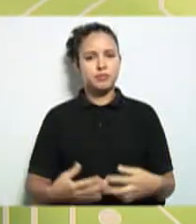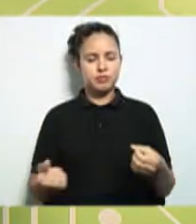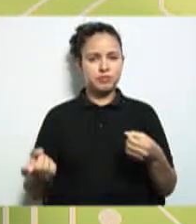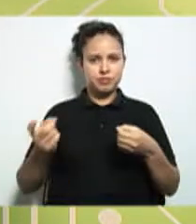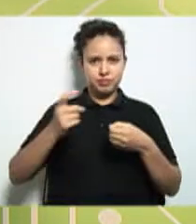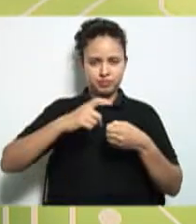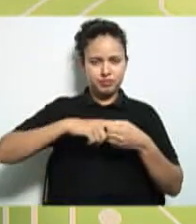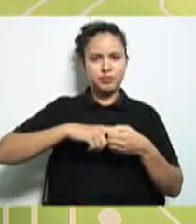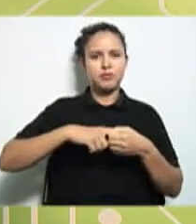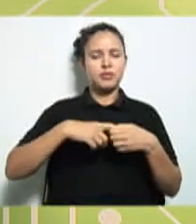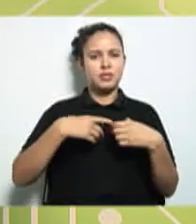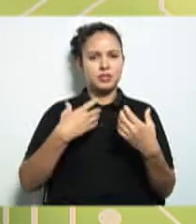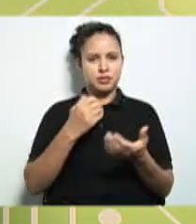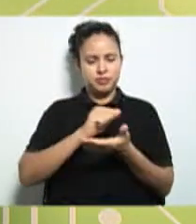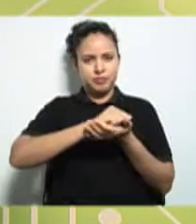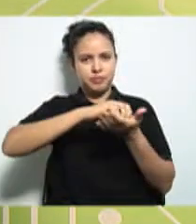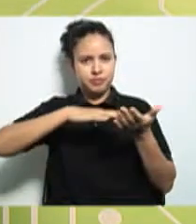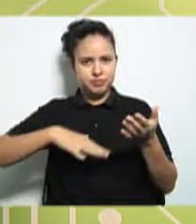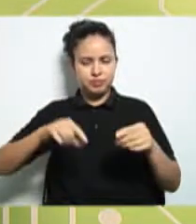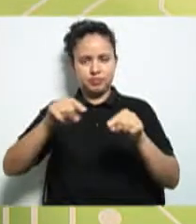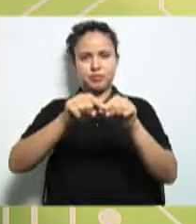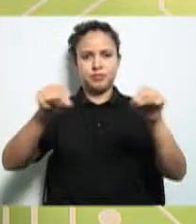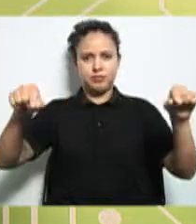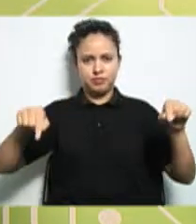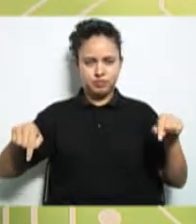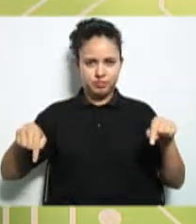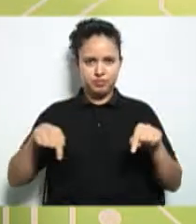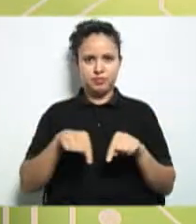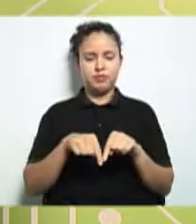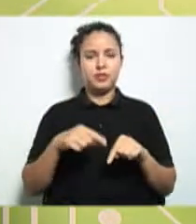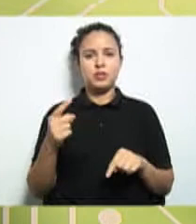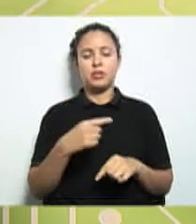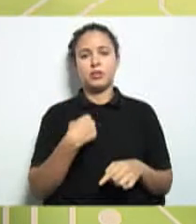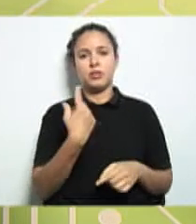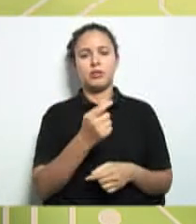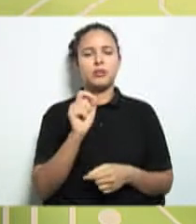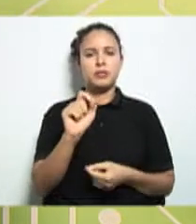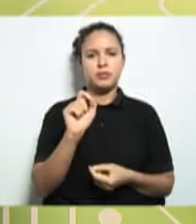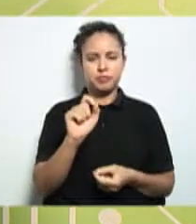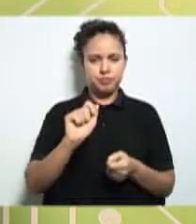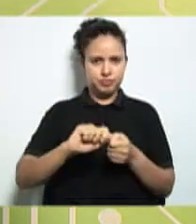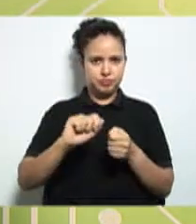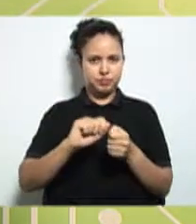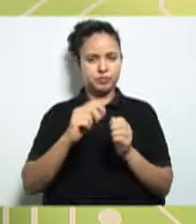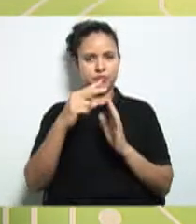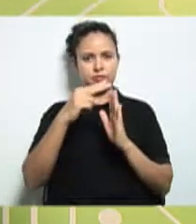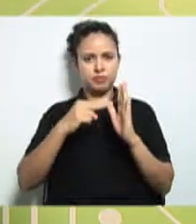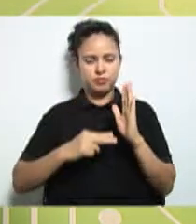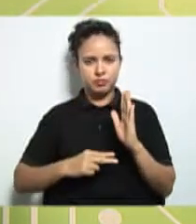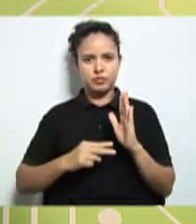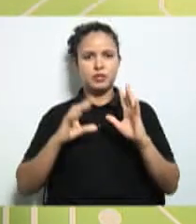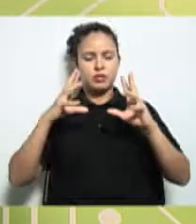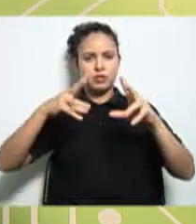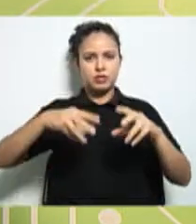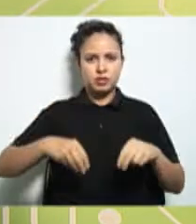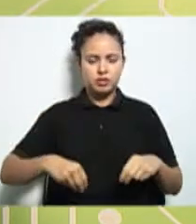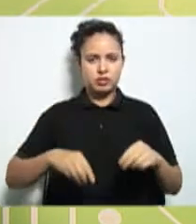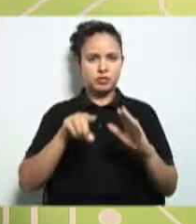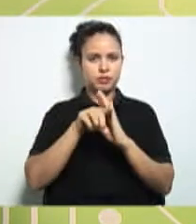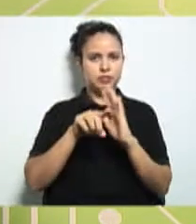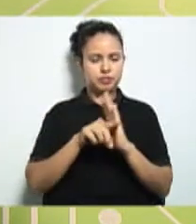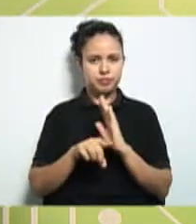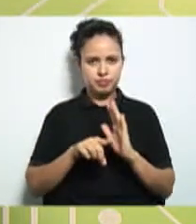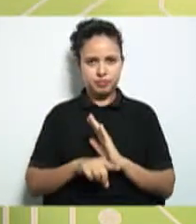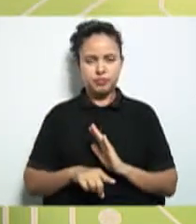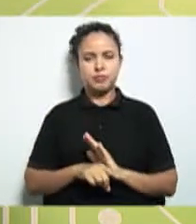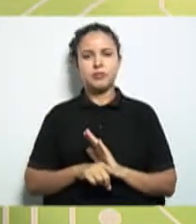Voltamos com a nossa atividade de sala. Nós vamos fazer uma leitura geral das